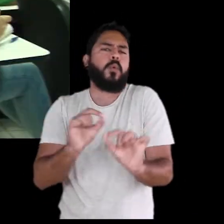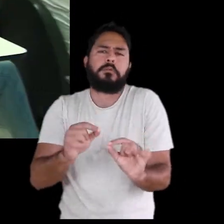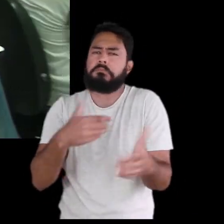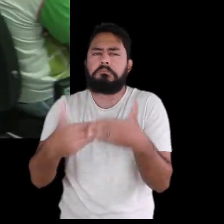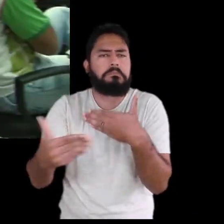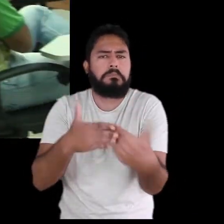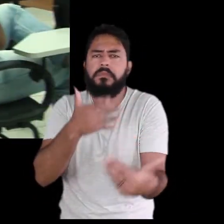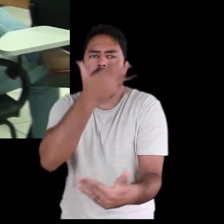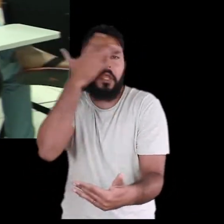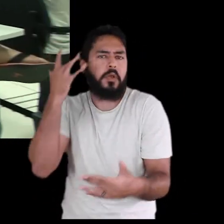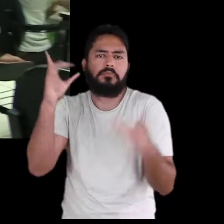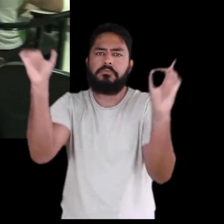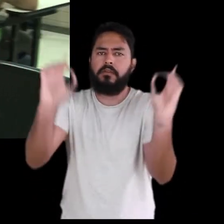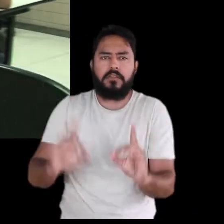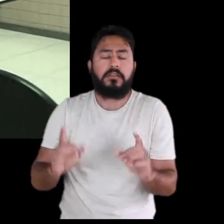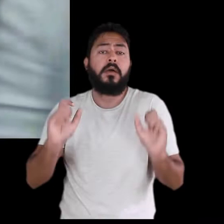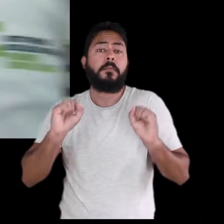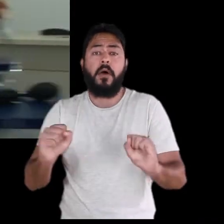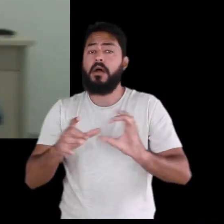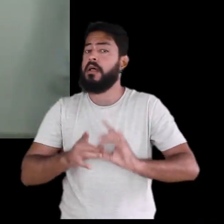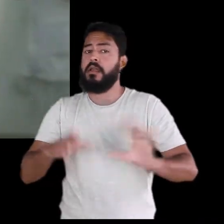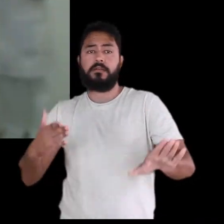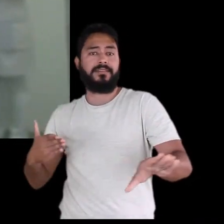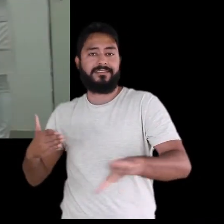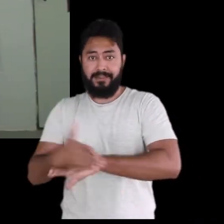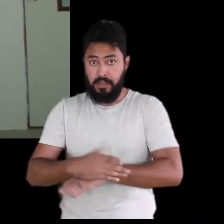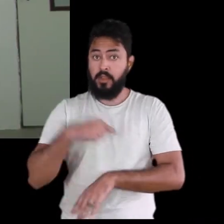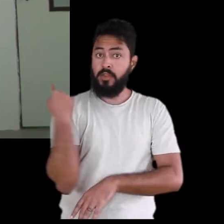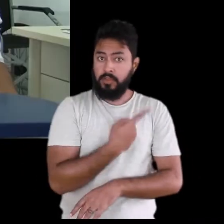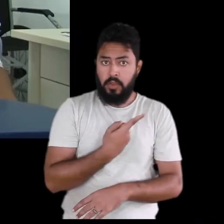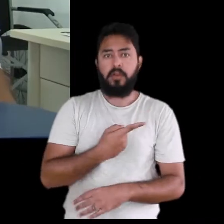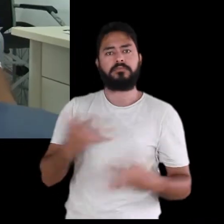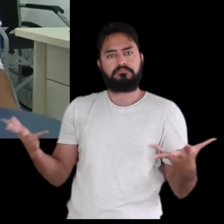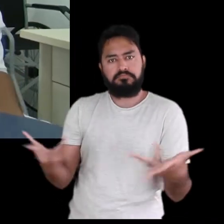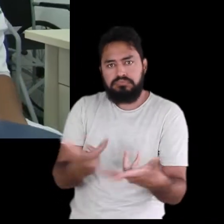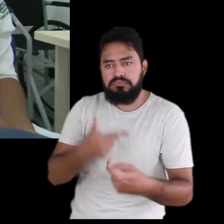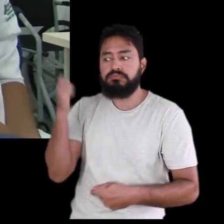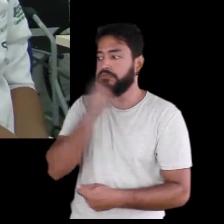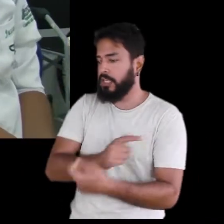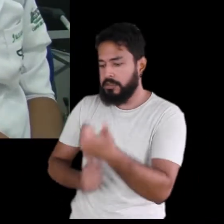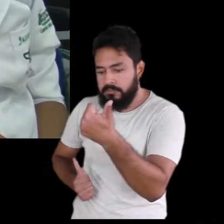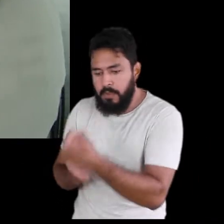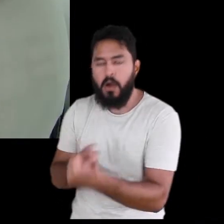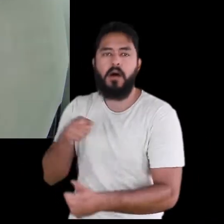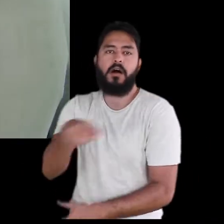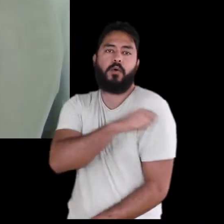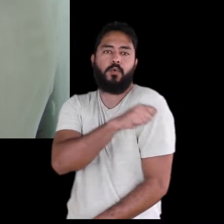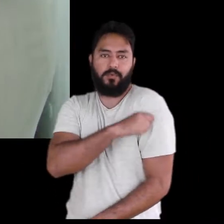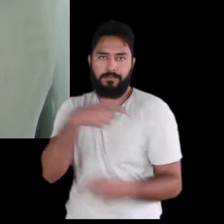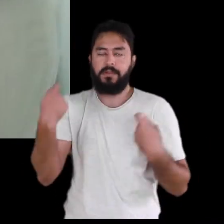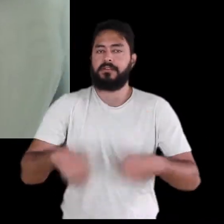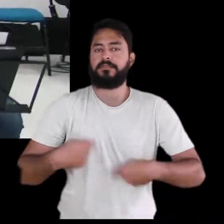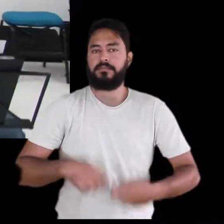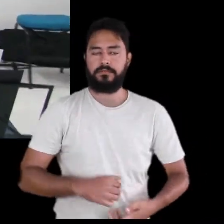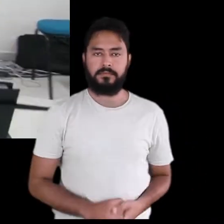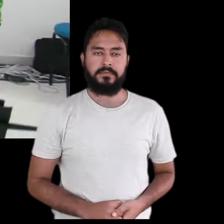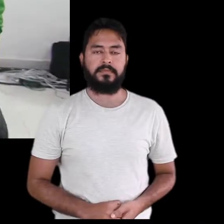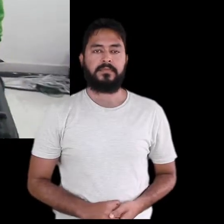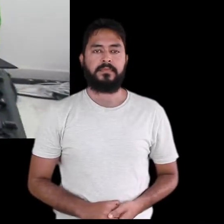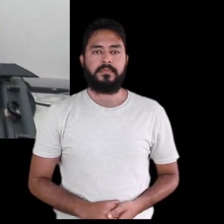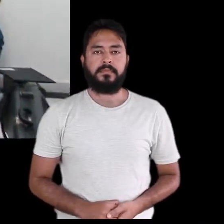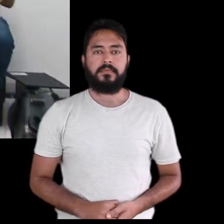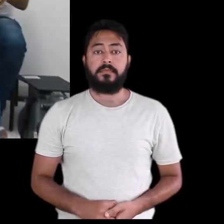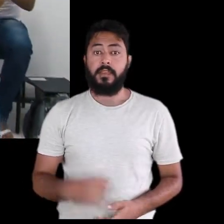Independente de qual for a deficiência ele está apto a ajudar o aluno que necessita